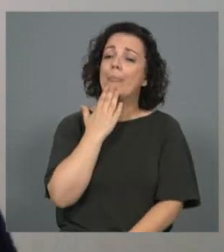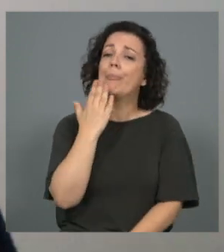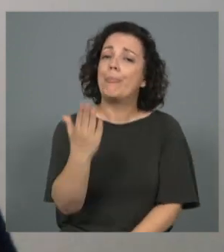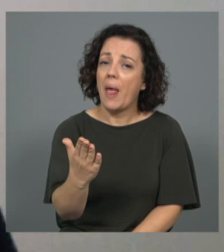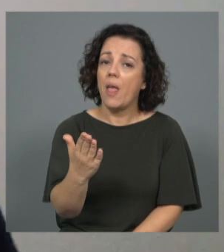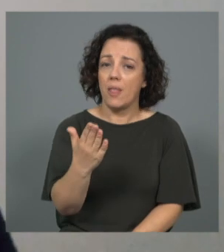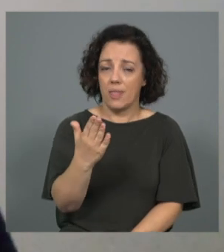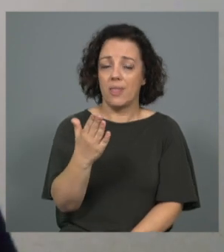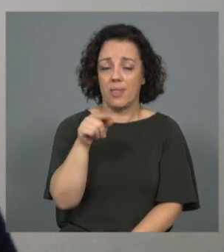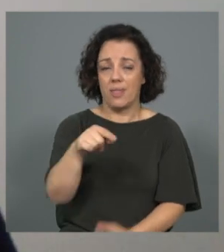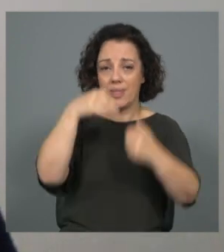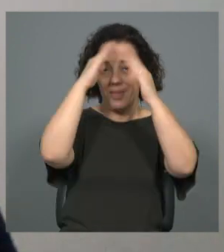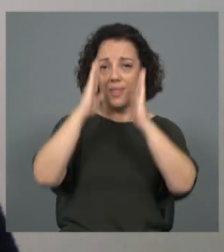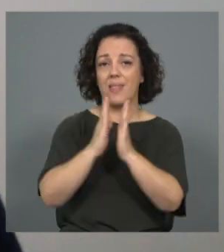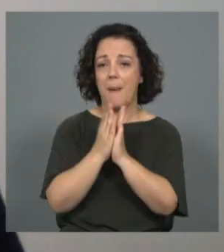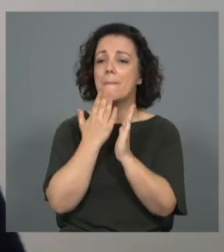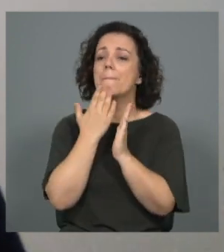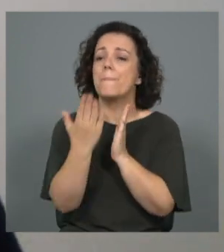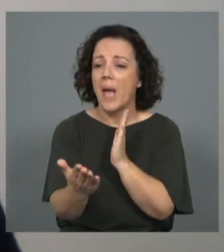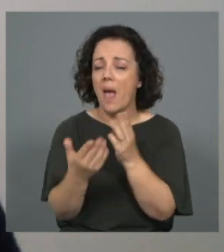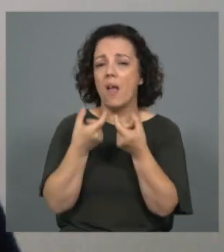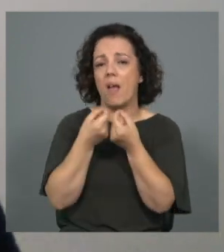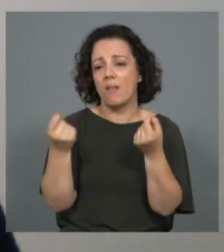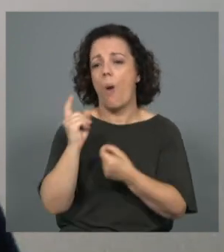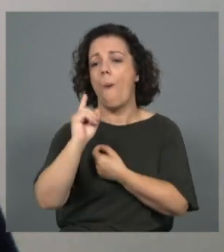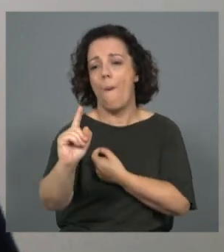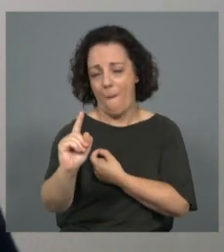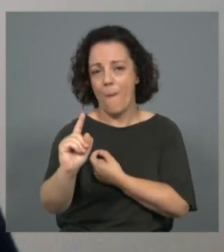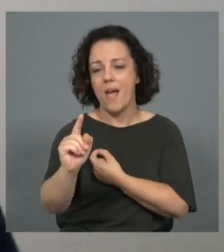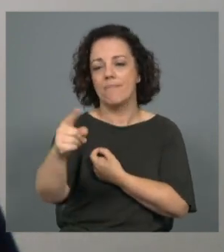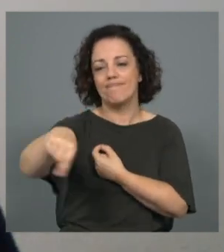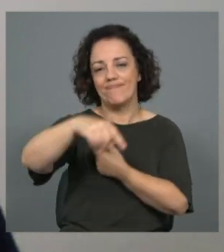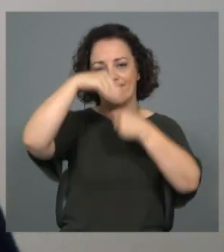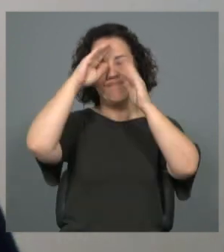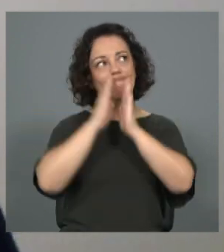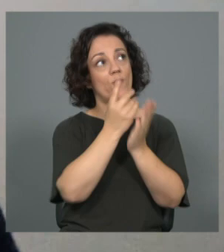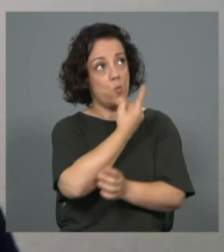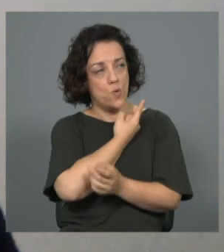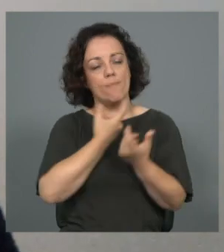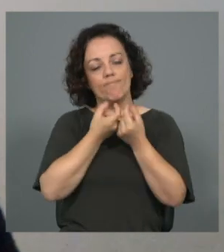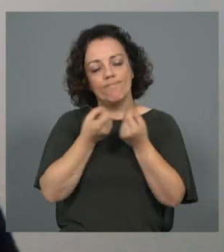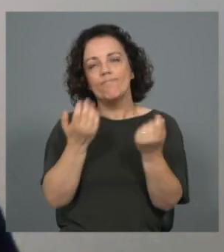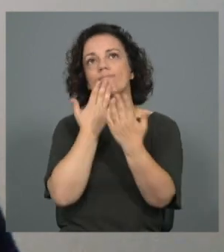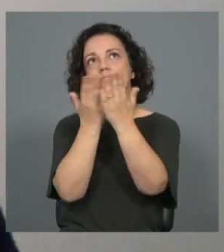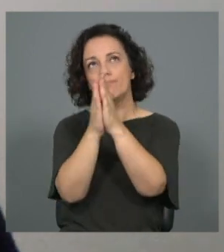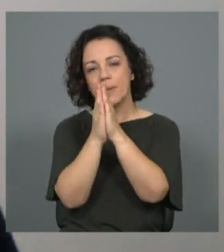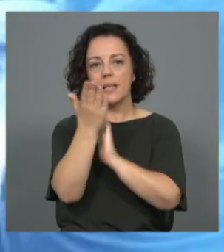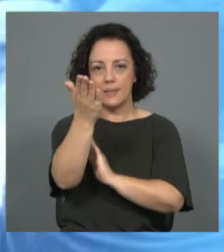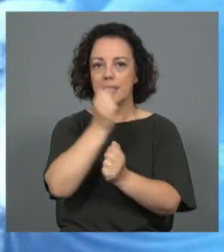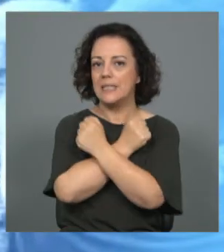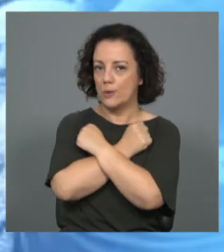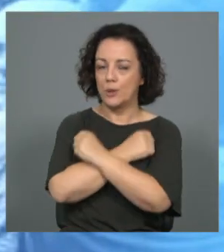nosso santuário, são intermediárias com Deus, com certeza. Cônego Adriano, agradeço-lhe ter